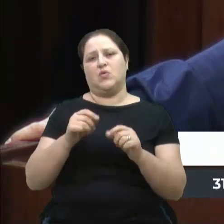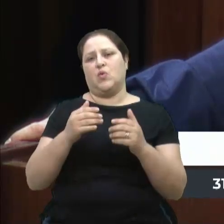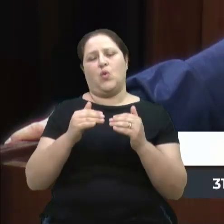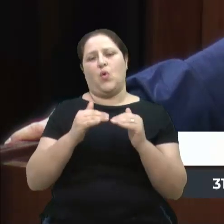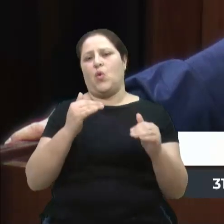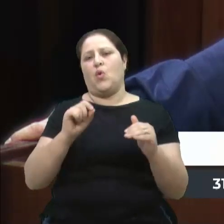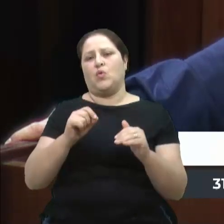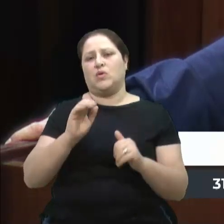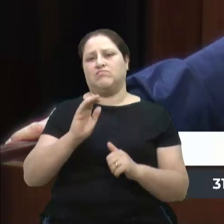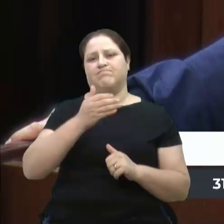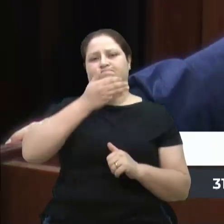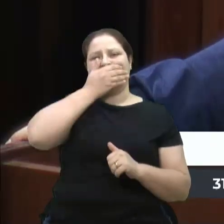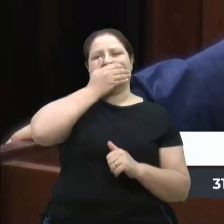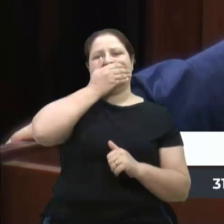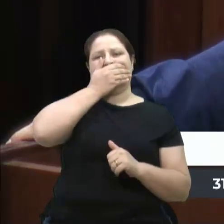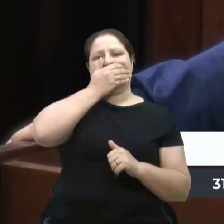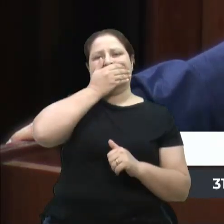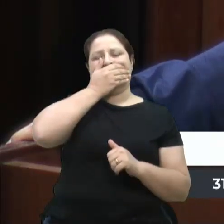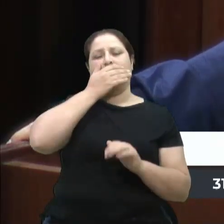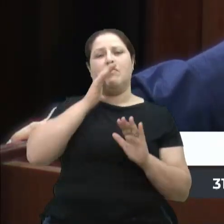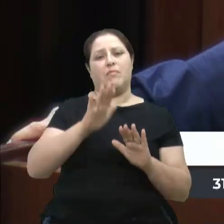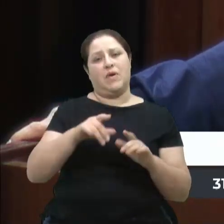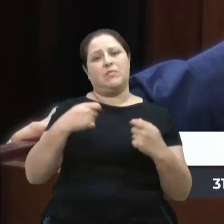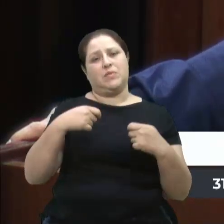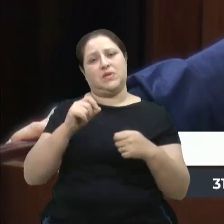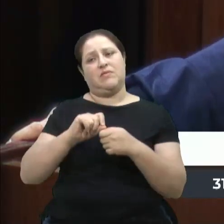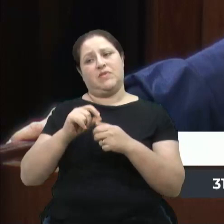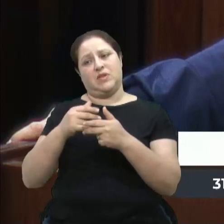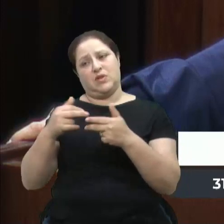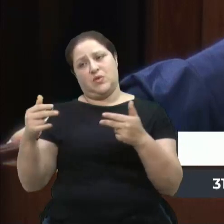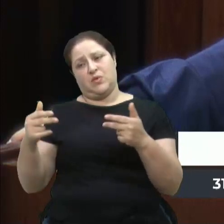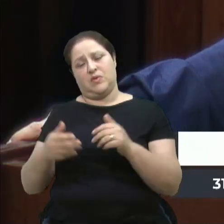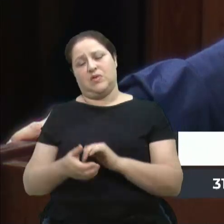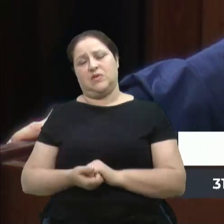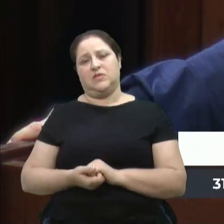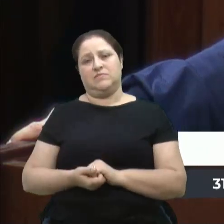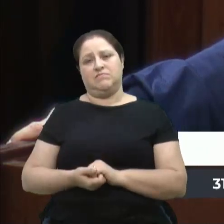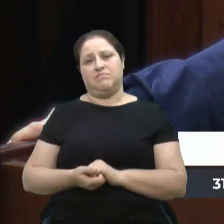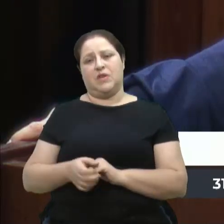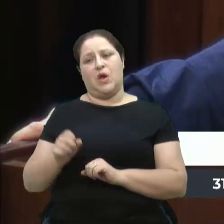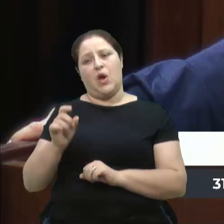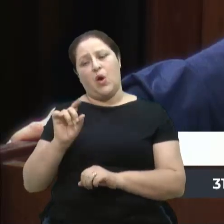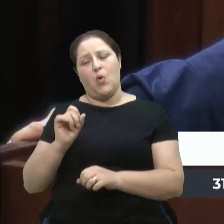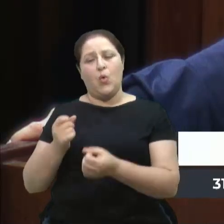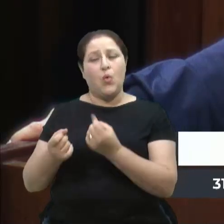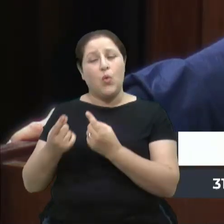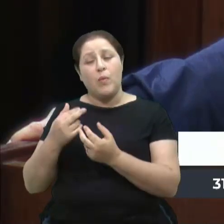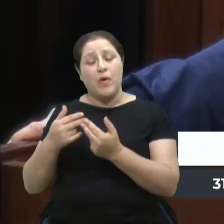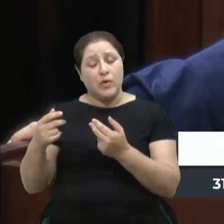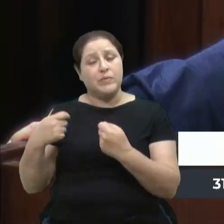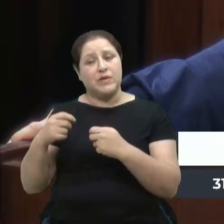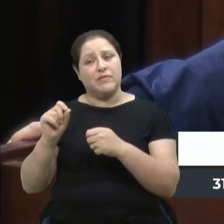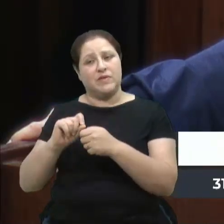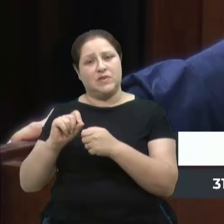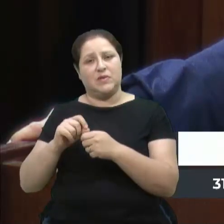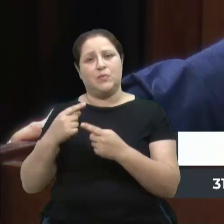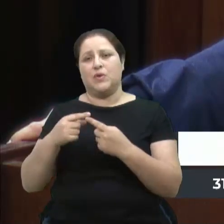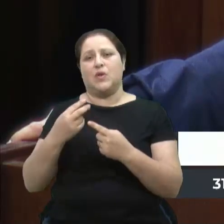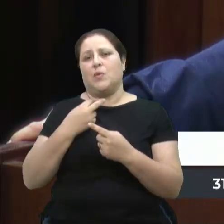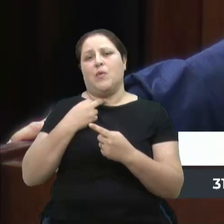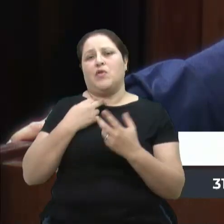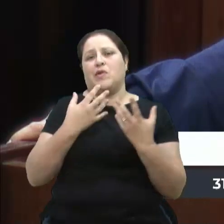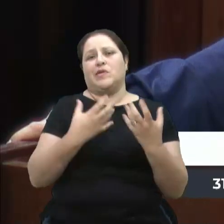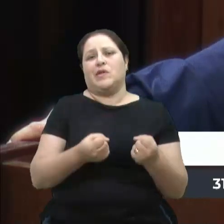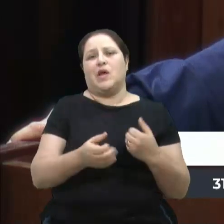feita uma censura, mas algo a gente tem que fazer. Porque é inadmissível que hoje qualquer um fale qualquer